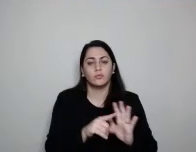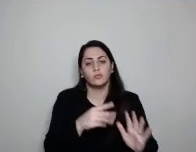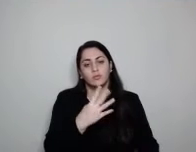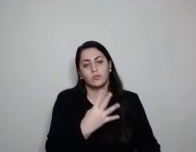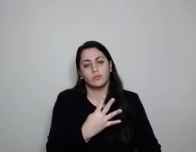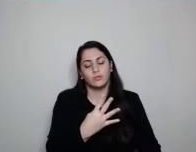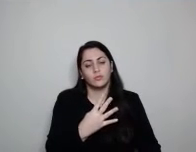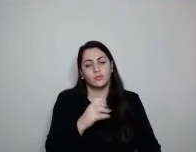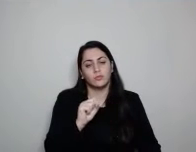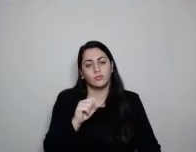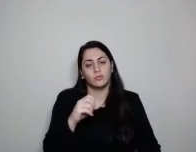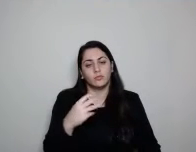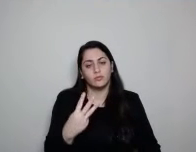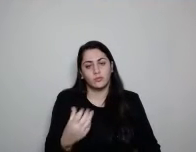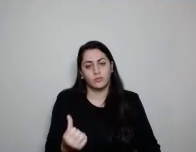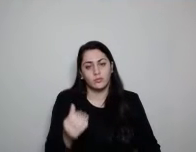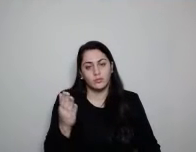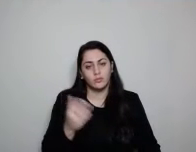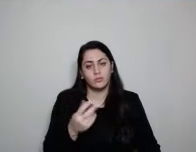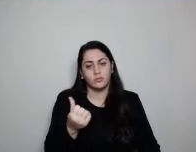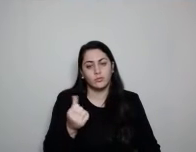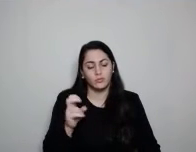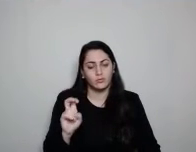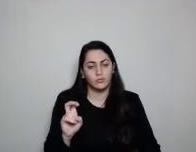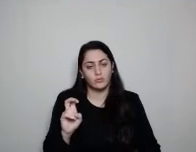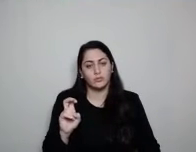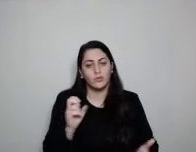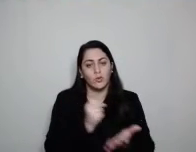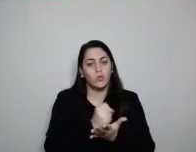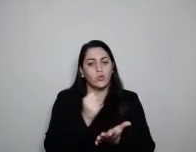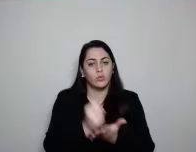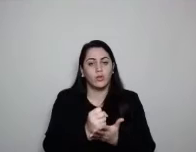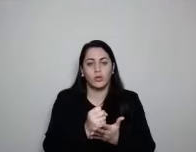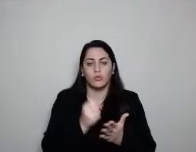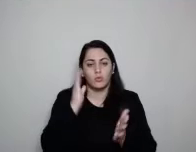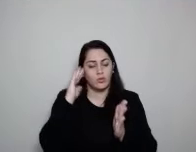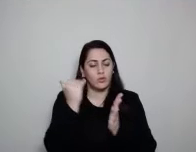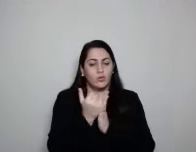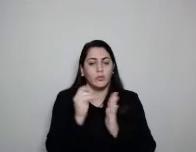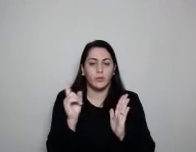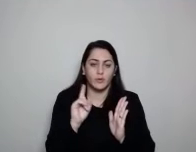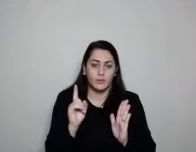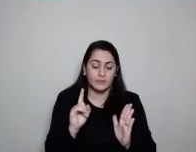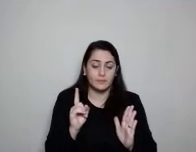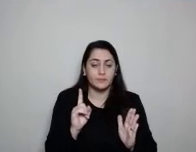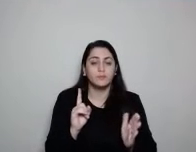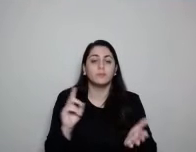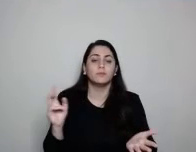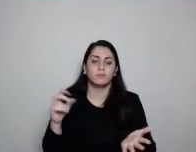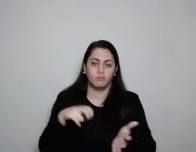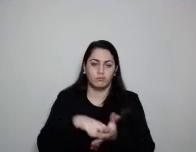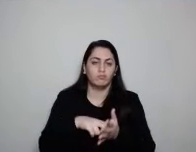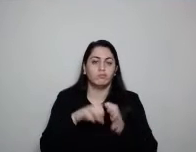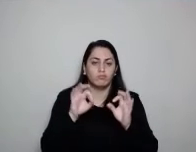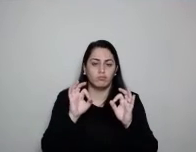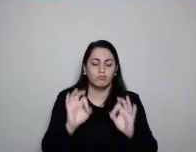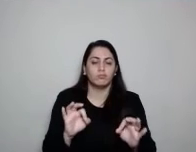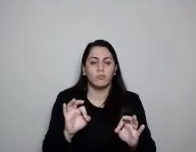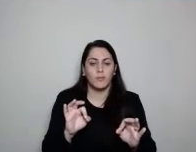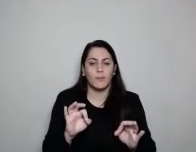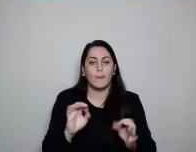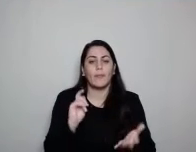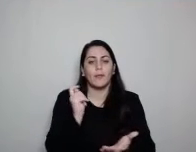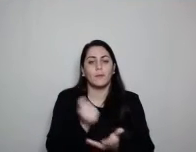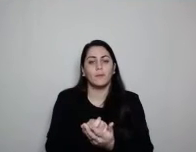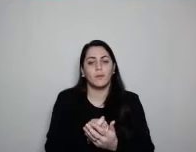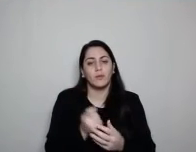4.886/65, descumprimento contratual caracterizado, correta condenação da indenização prevista no artigo